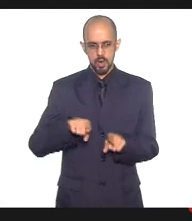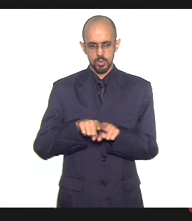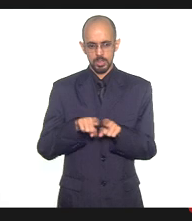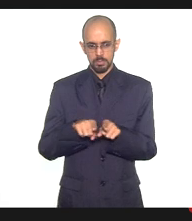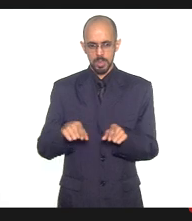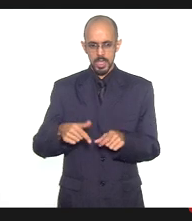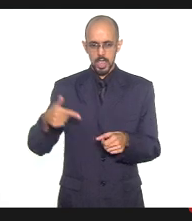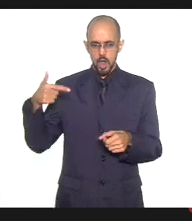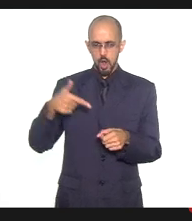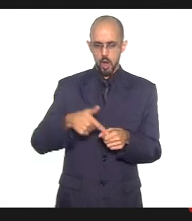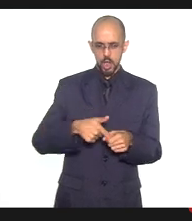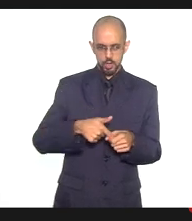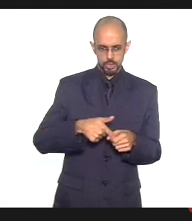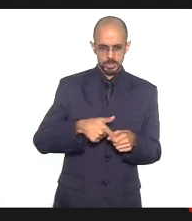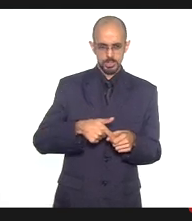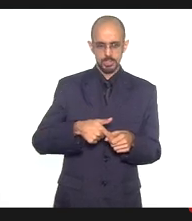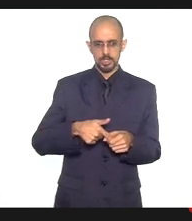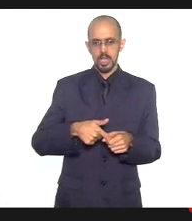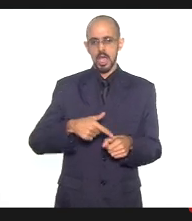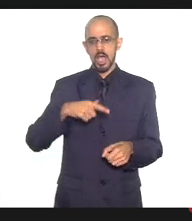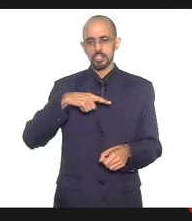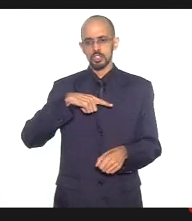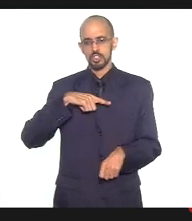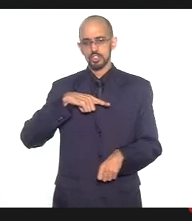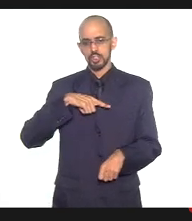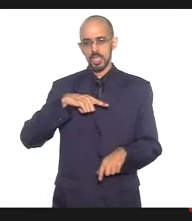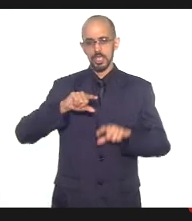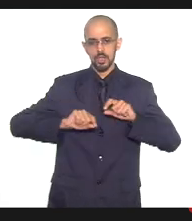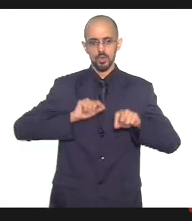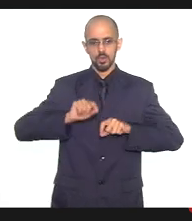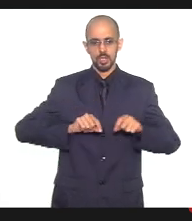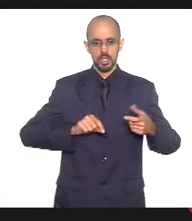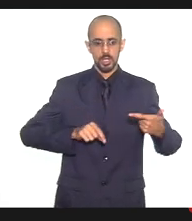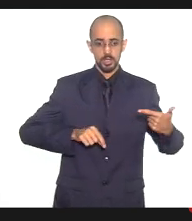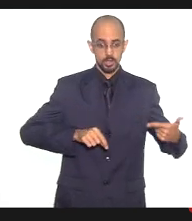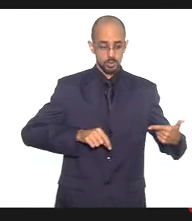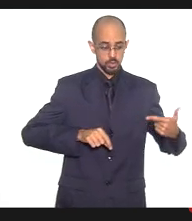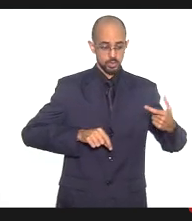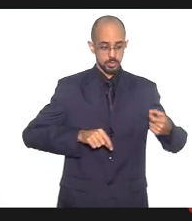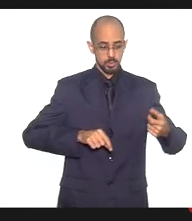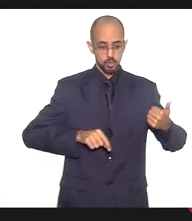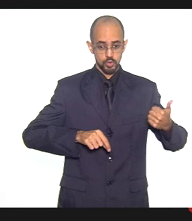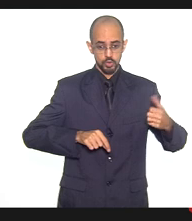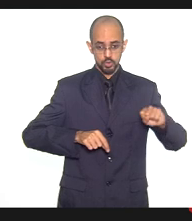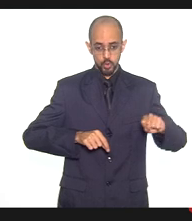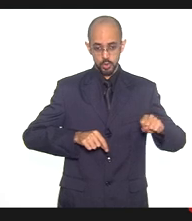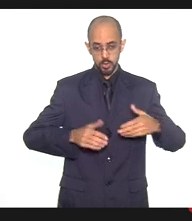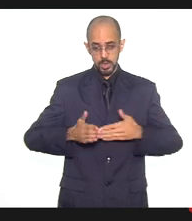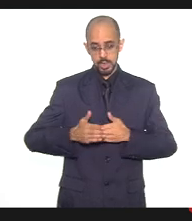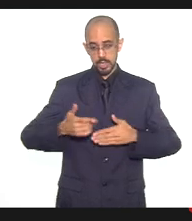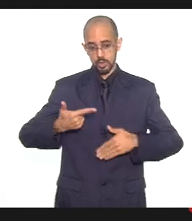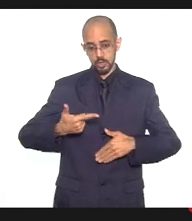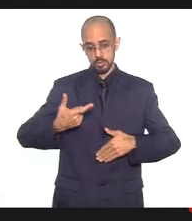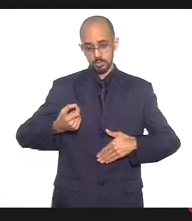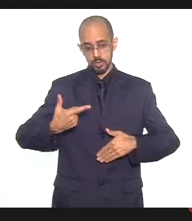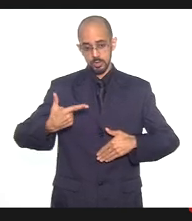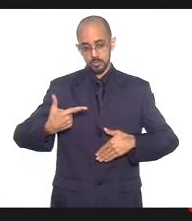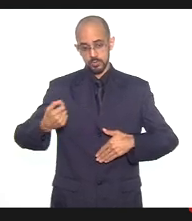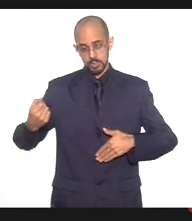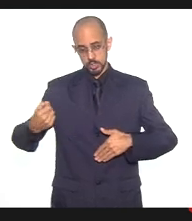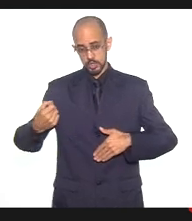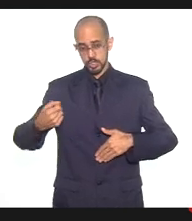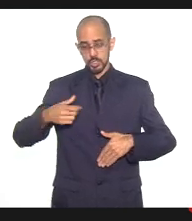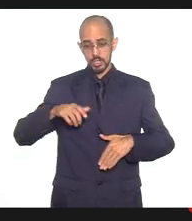para essa CPI, nos últimos 3 anos, de 2018 a 2020, o recolhimento da Shell, né, nessas duas linhas foi em torno